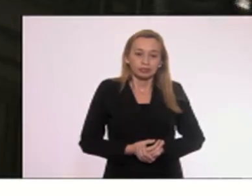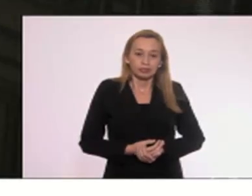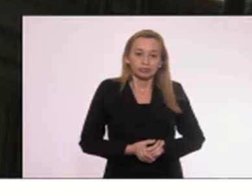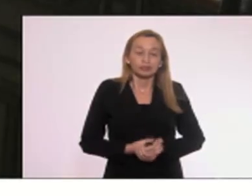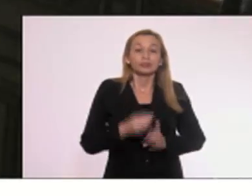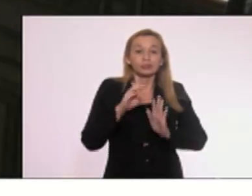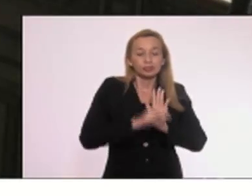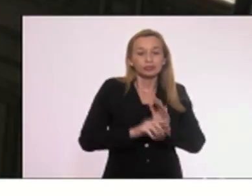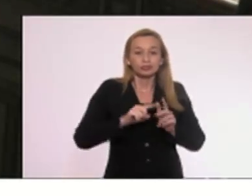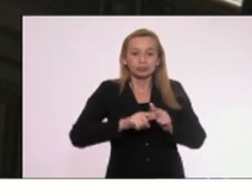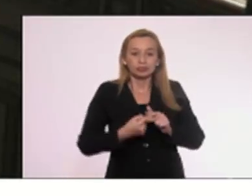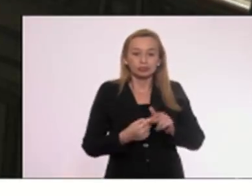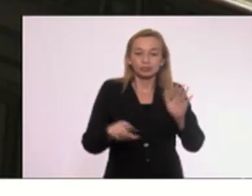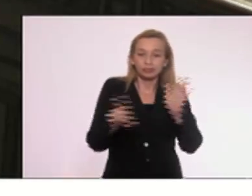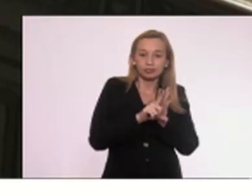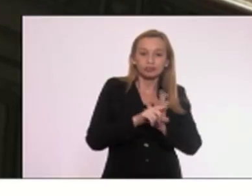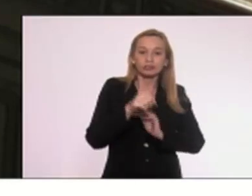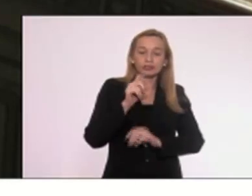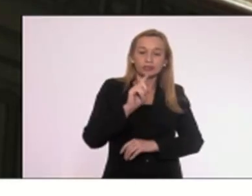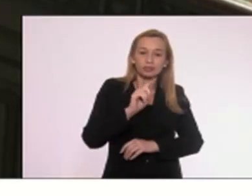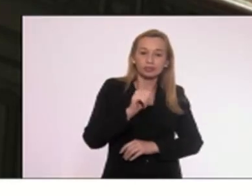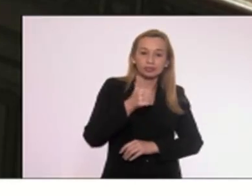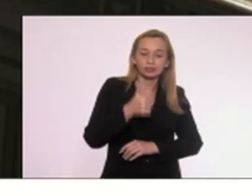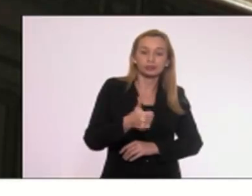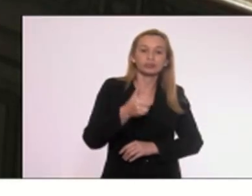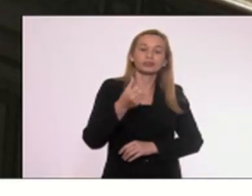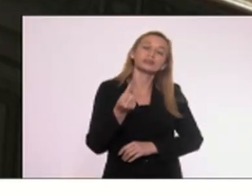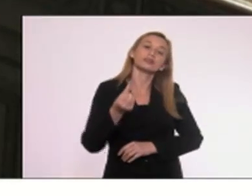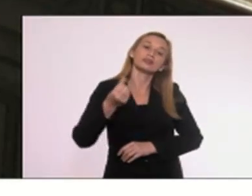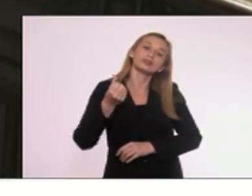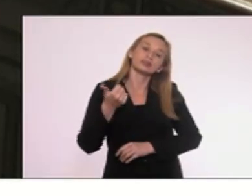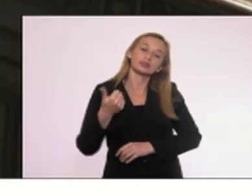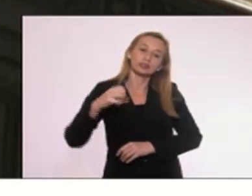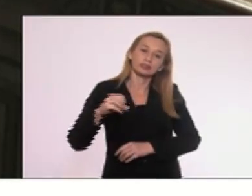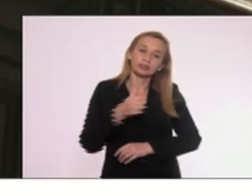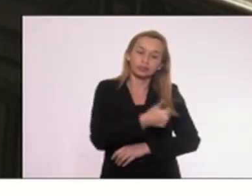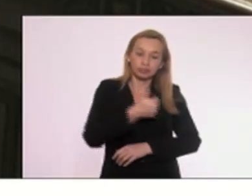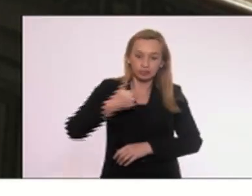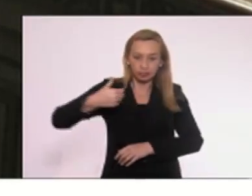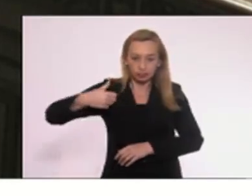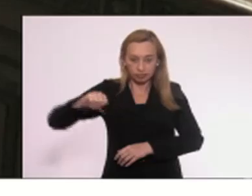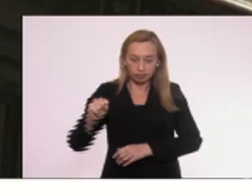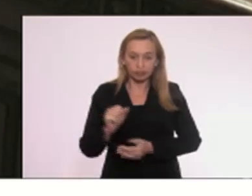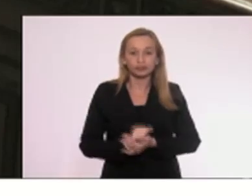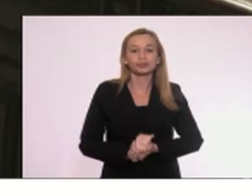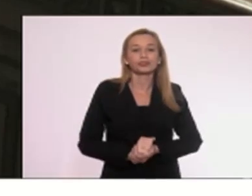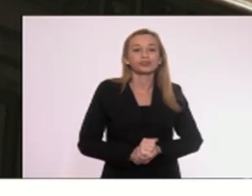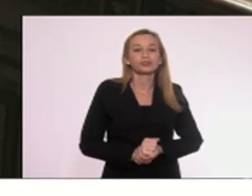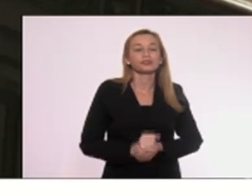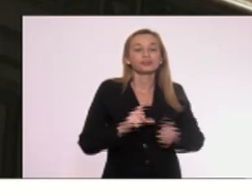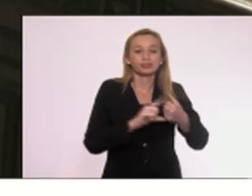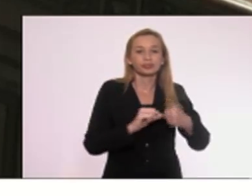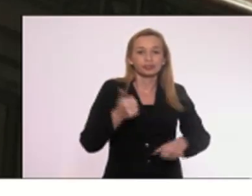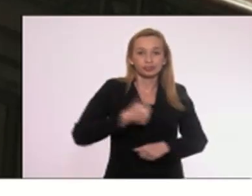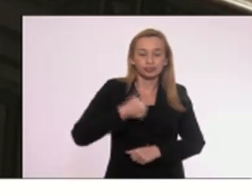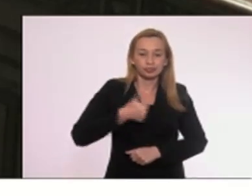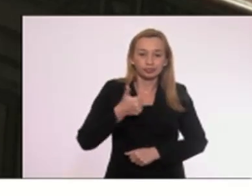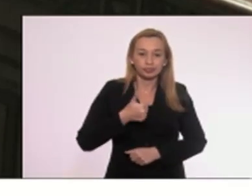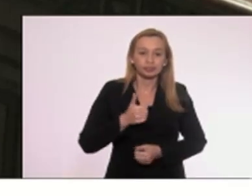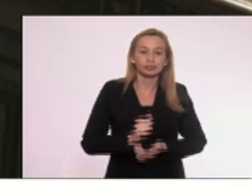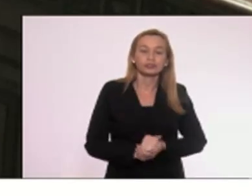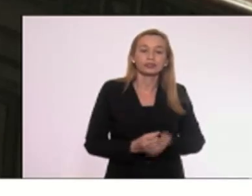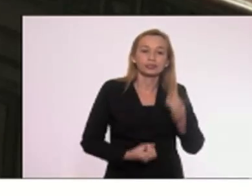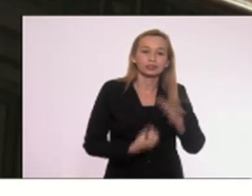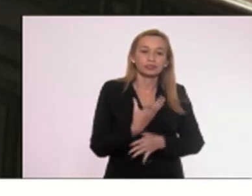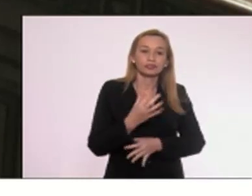Emenda. Altera a lei número 8.110, de 20 de setembro de 2018, na forma que menciona. Artigo 1º. Fica criado